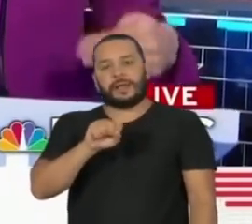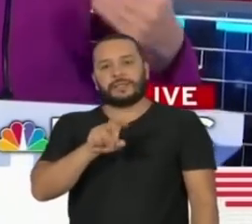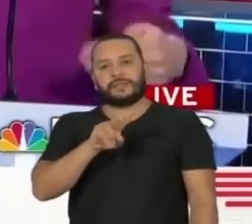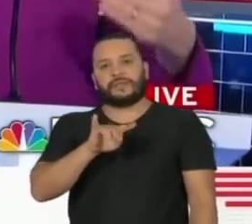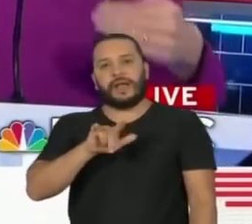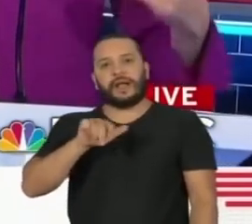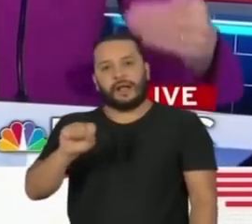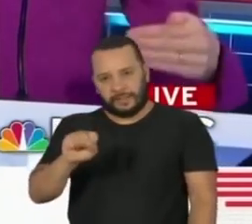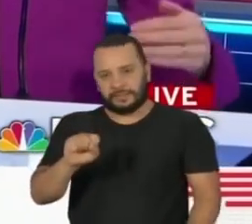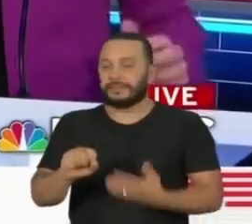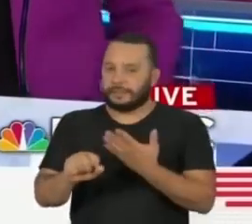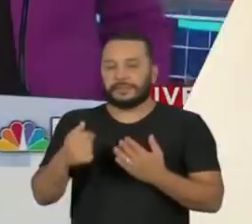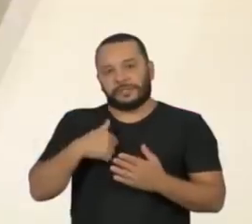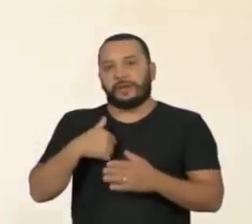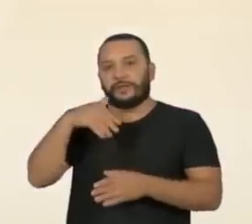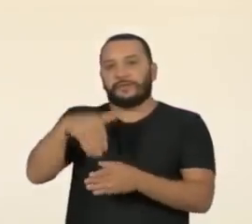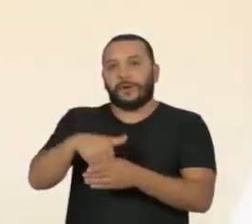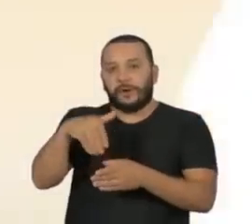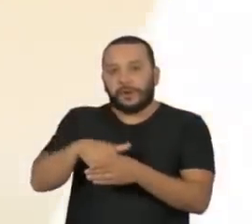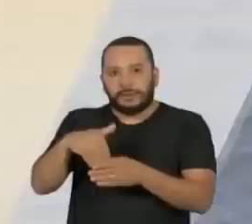suas primárias no sábado.